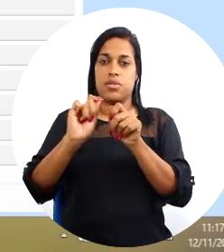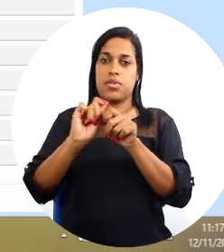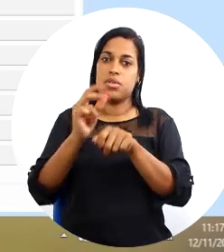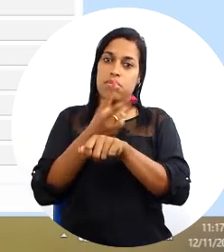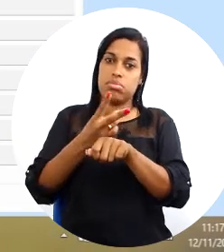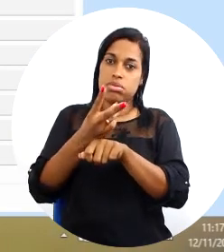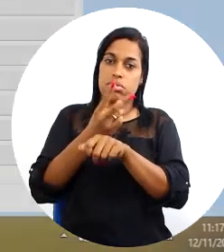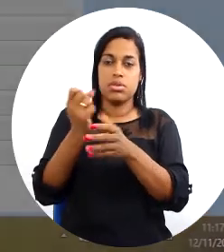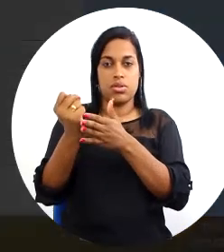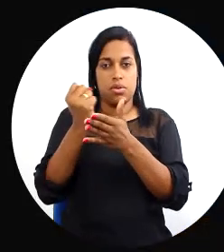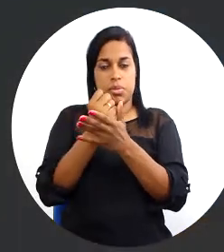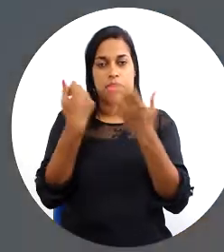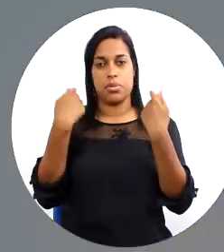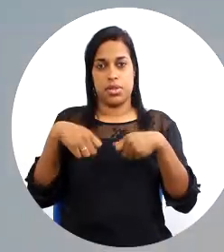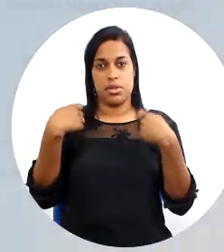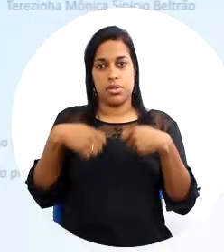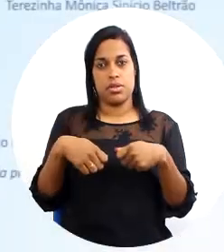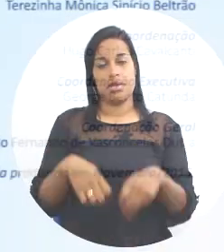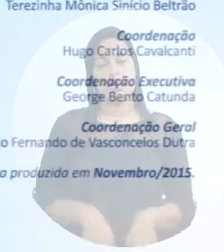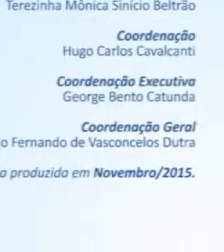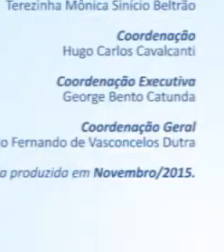desse documento que ele precisa